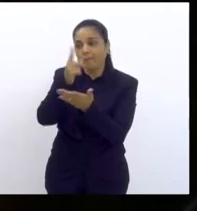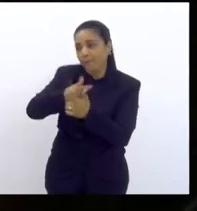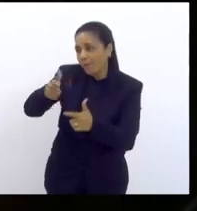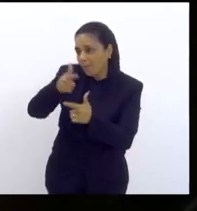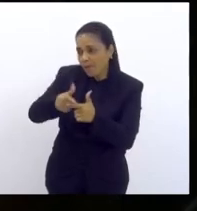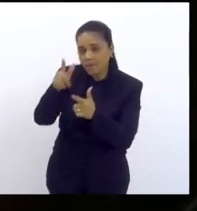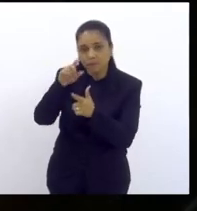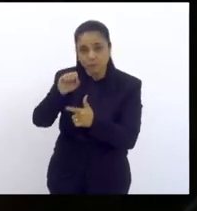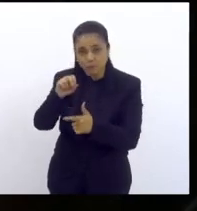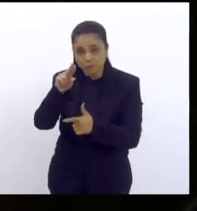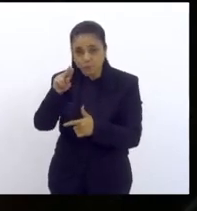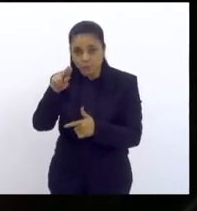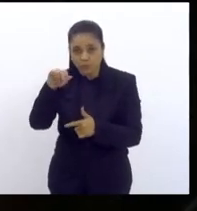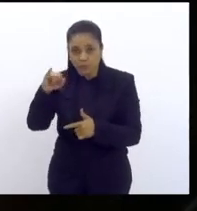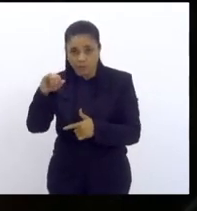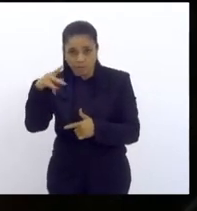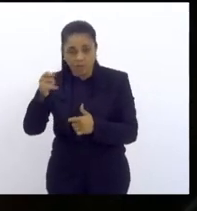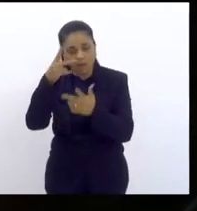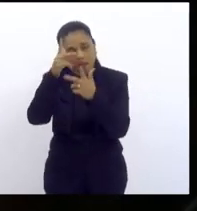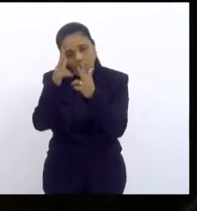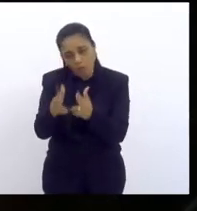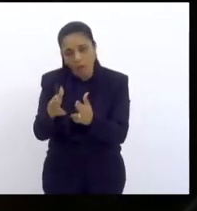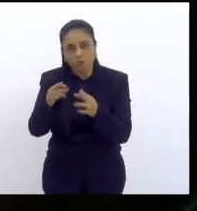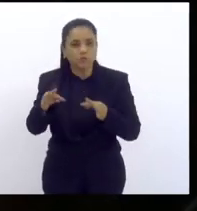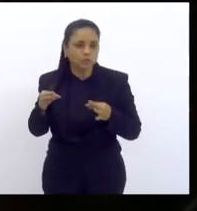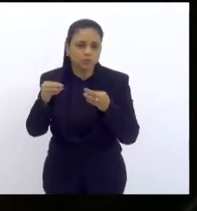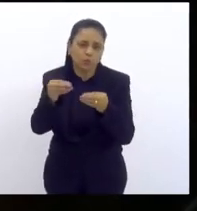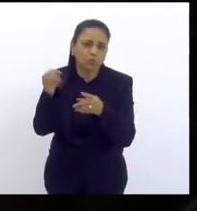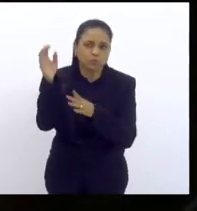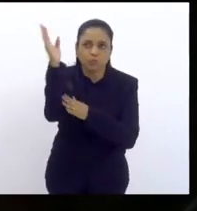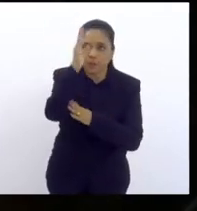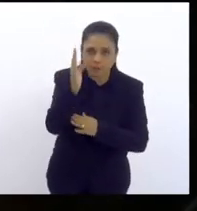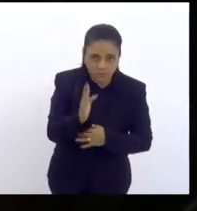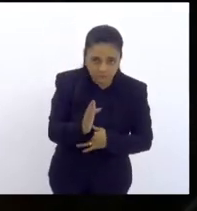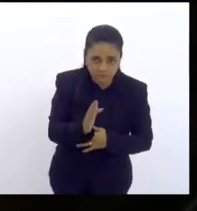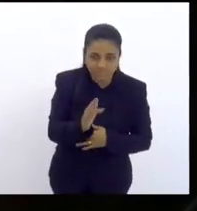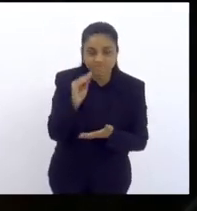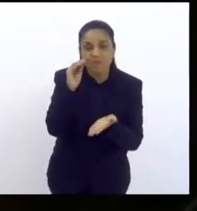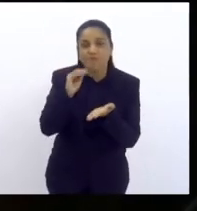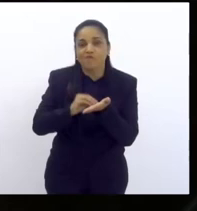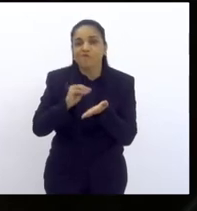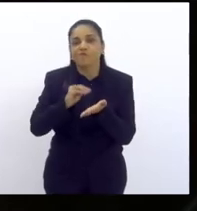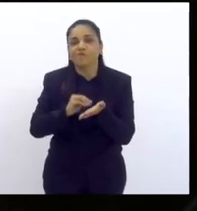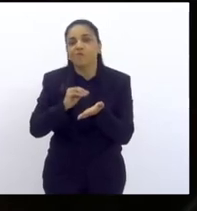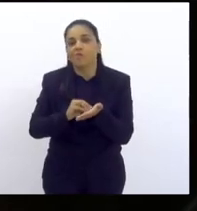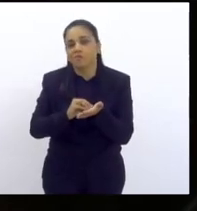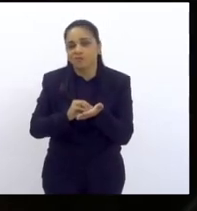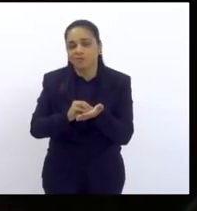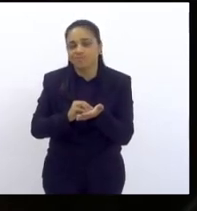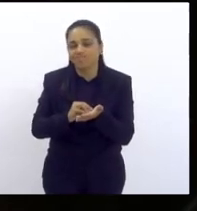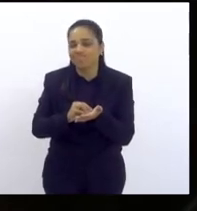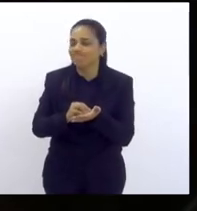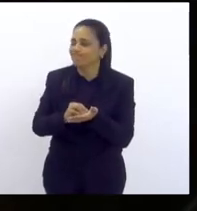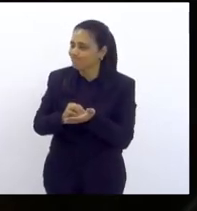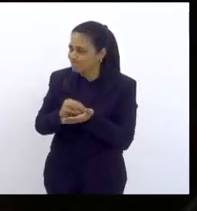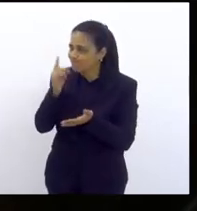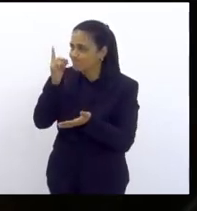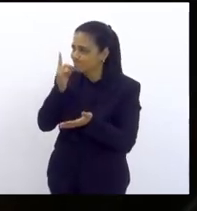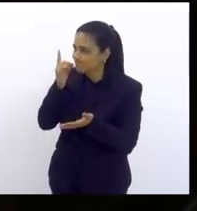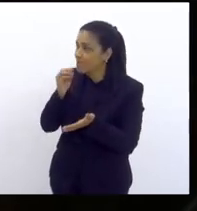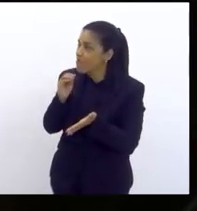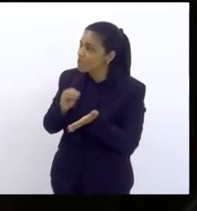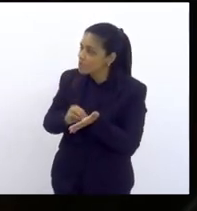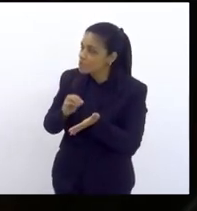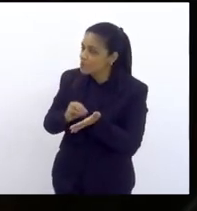todas as ondas todos os abrigos no Brasil é a falta Deputado de